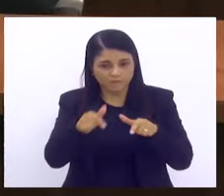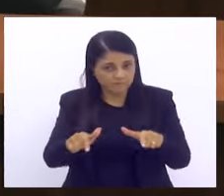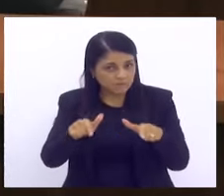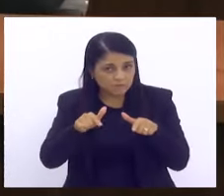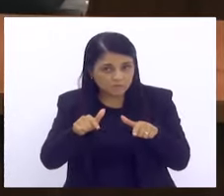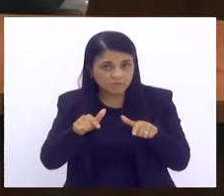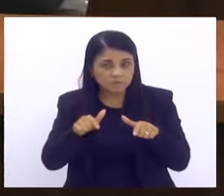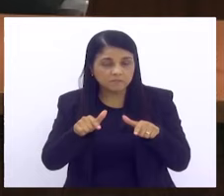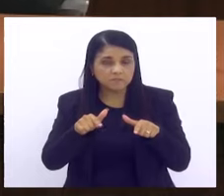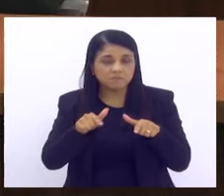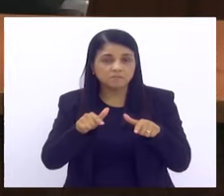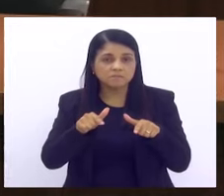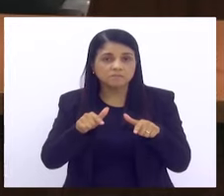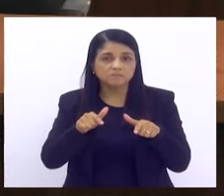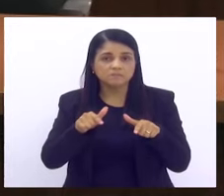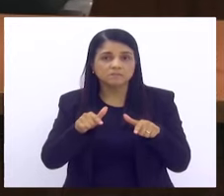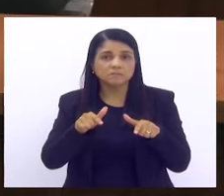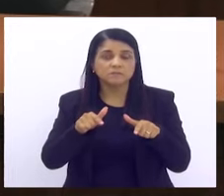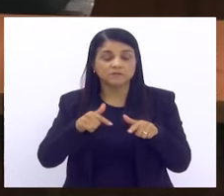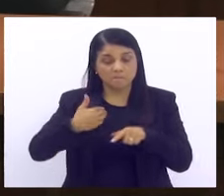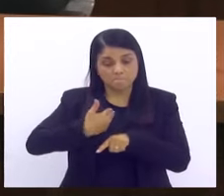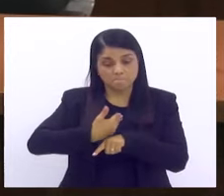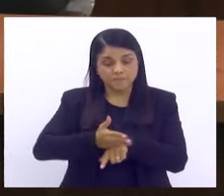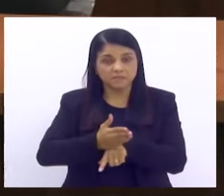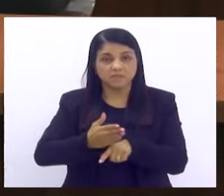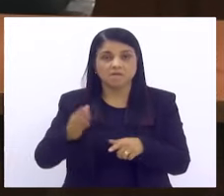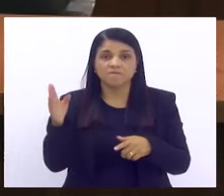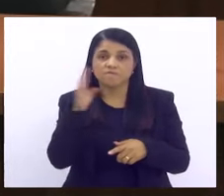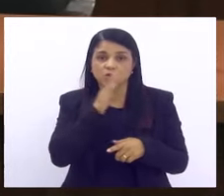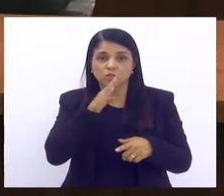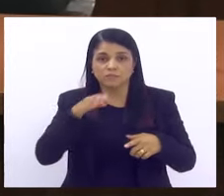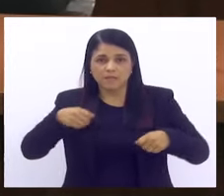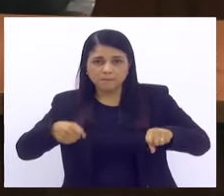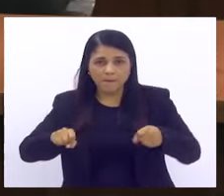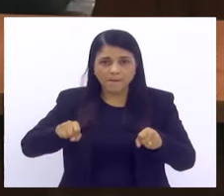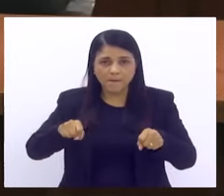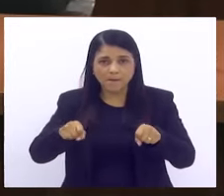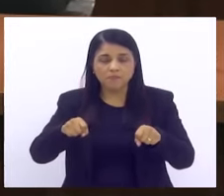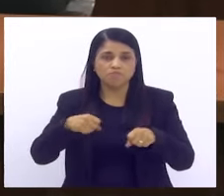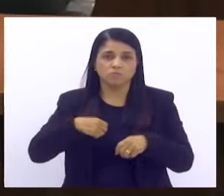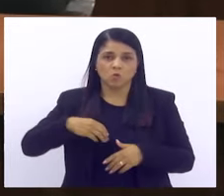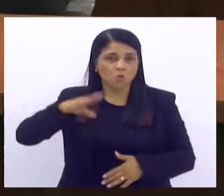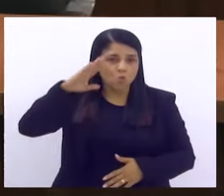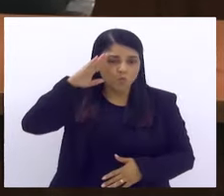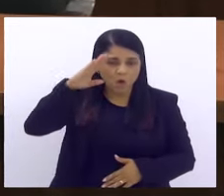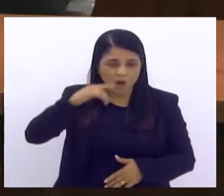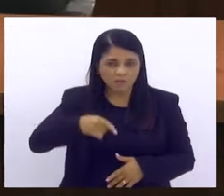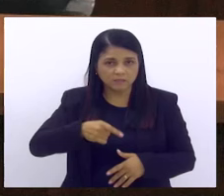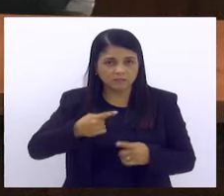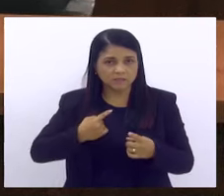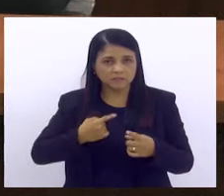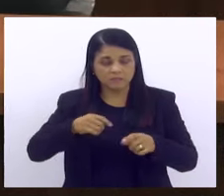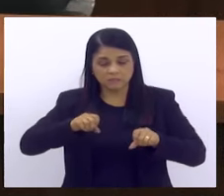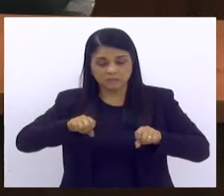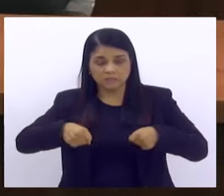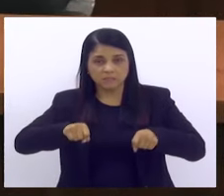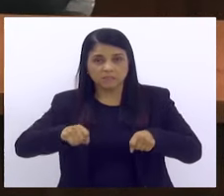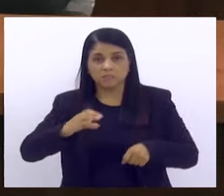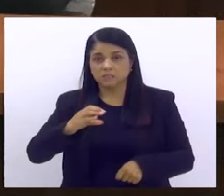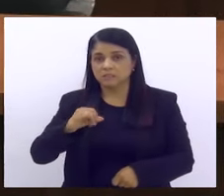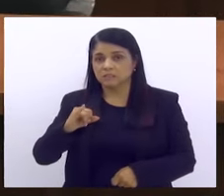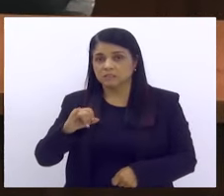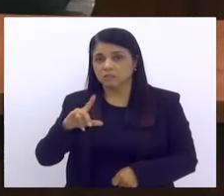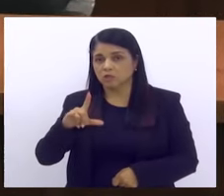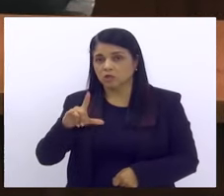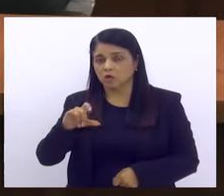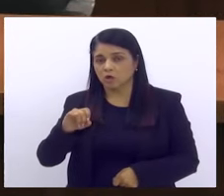pode ter veículos que ultrapassam essa velocidade e você não vai ter guarda de trânsito em ciclovia fazendo controle